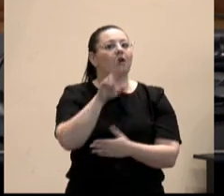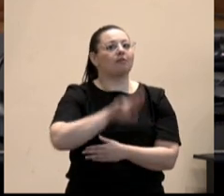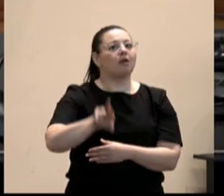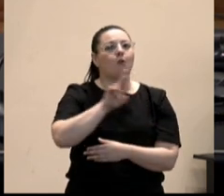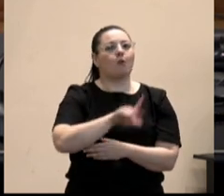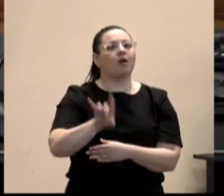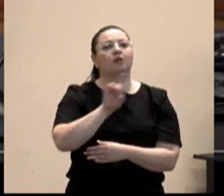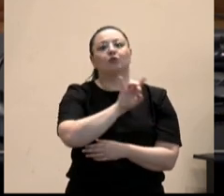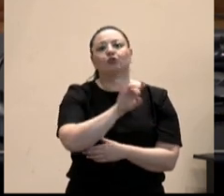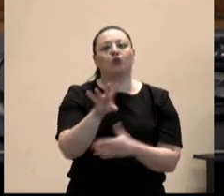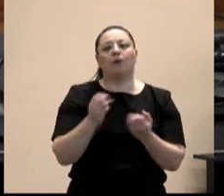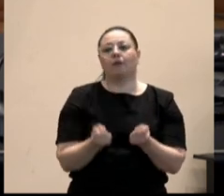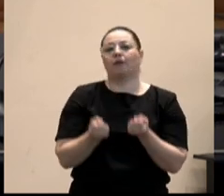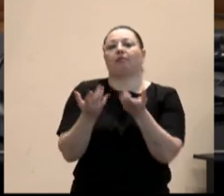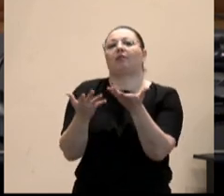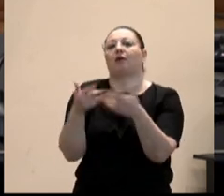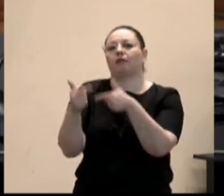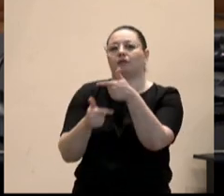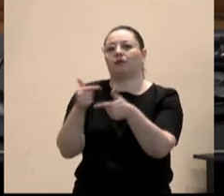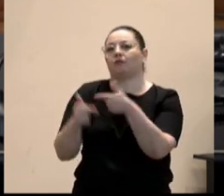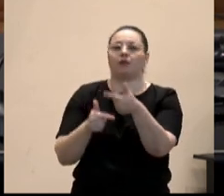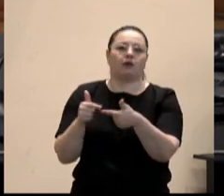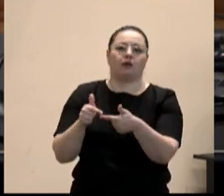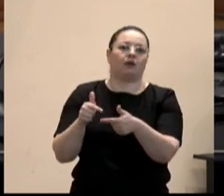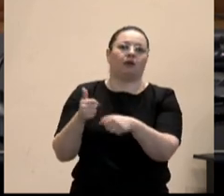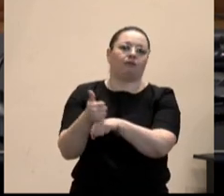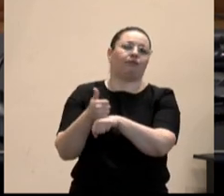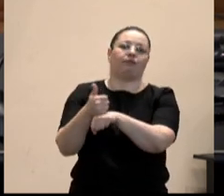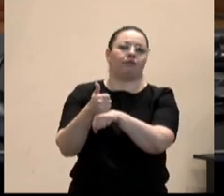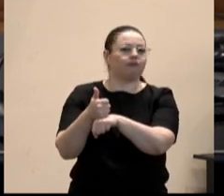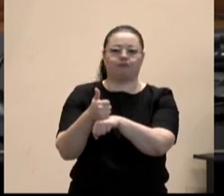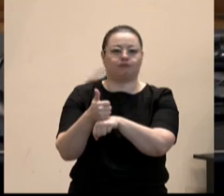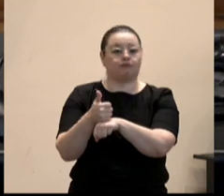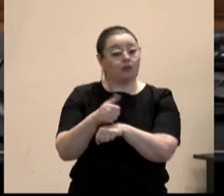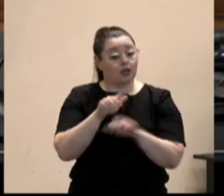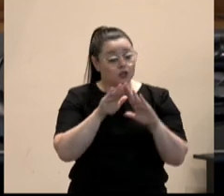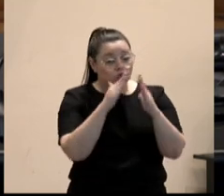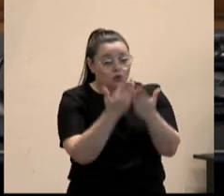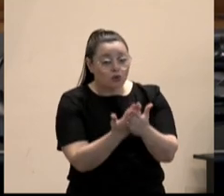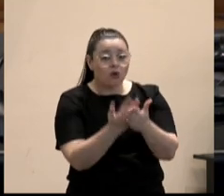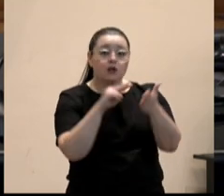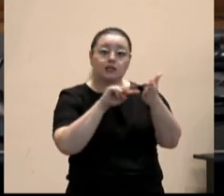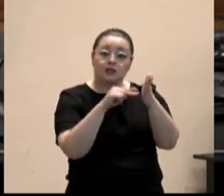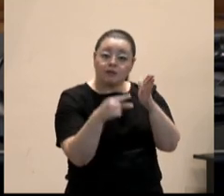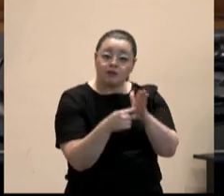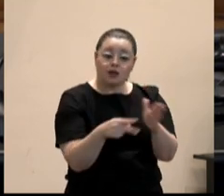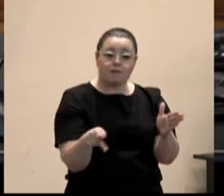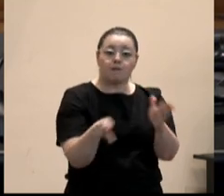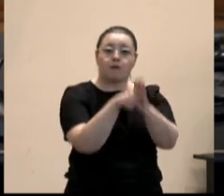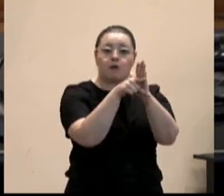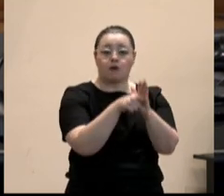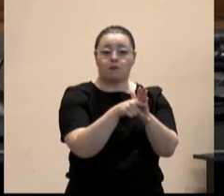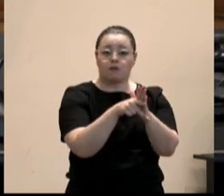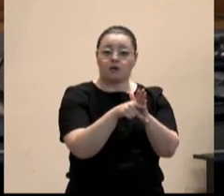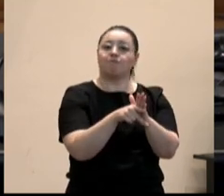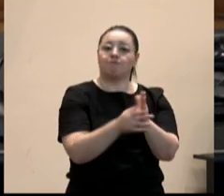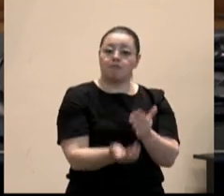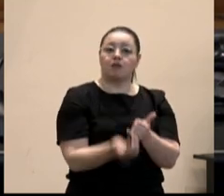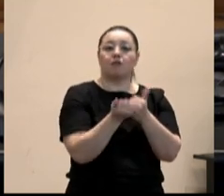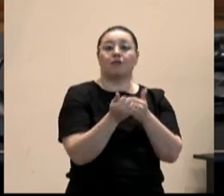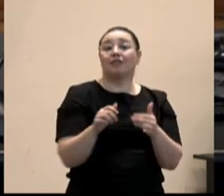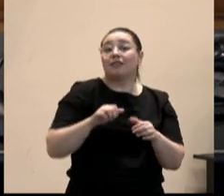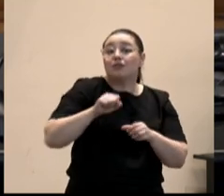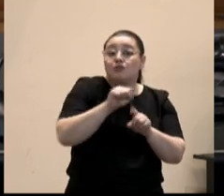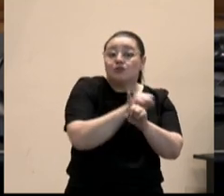emprego para professor ou para servidor. Ela é um equipamento público da sociedade.